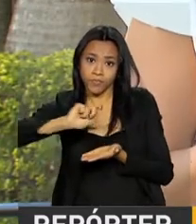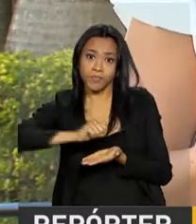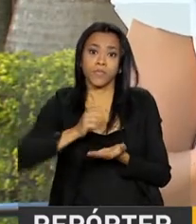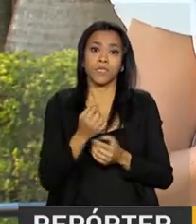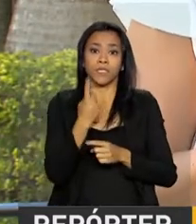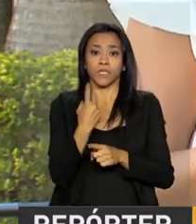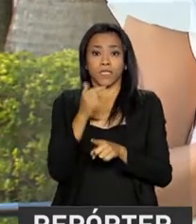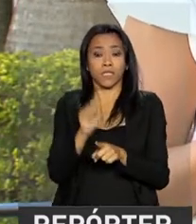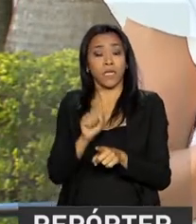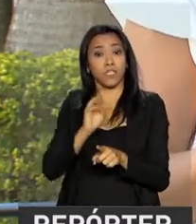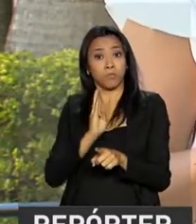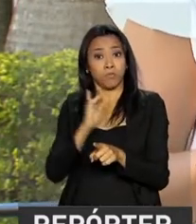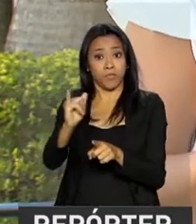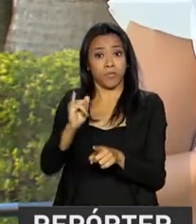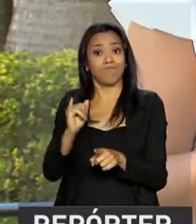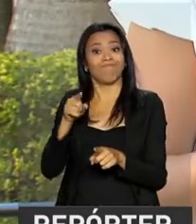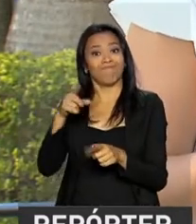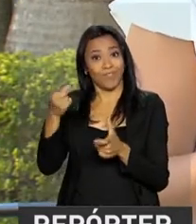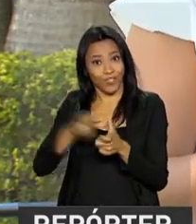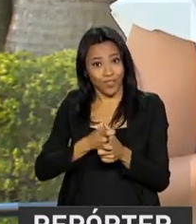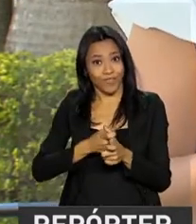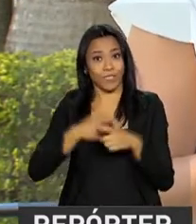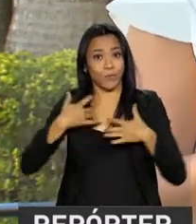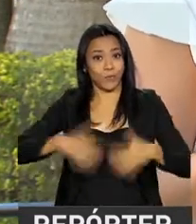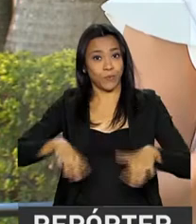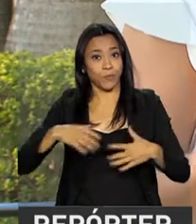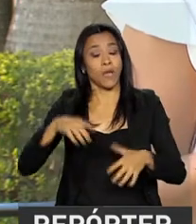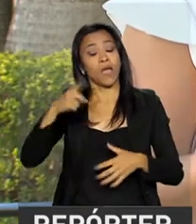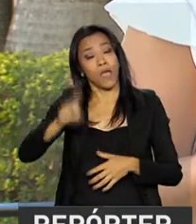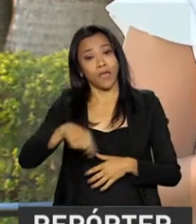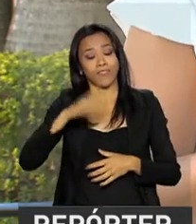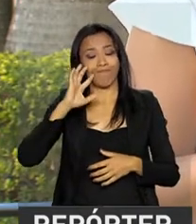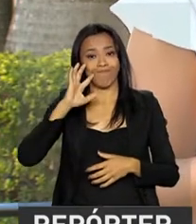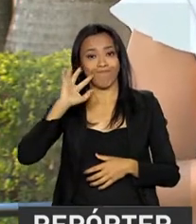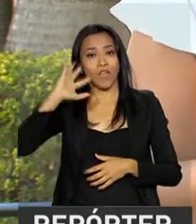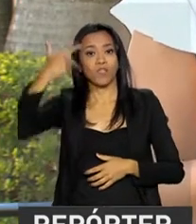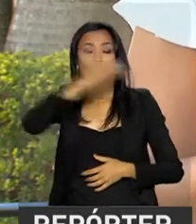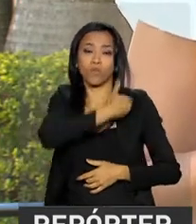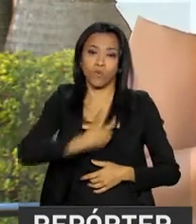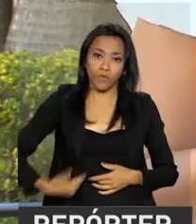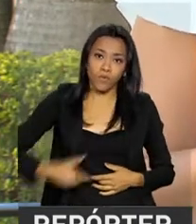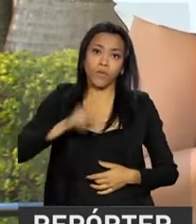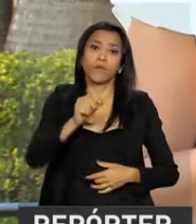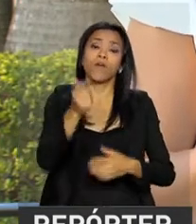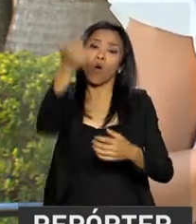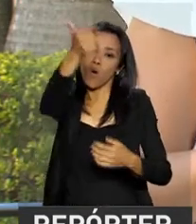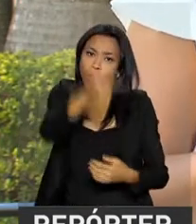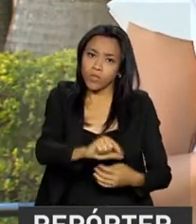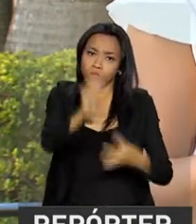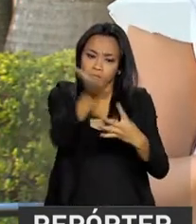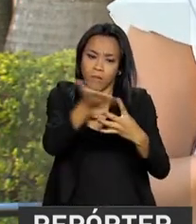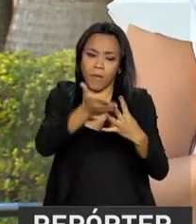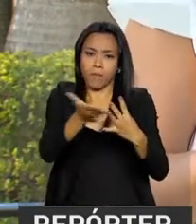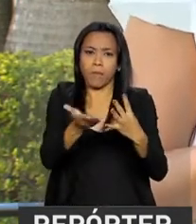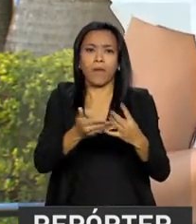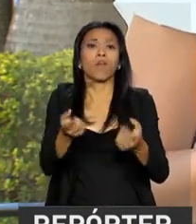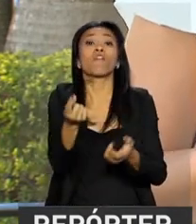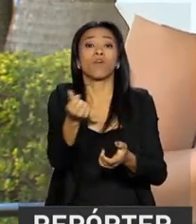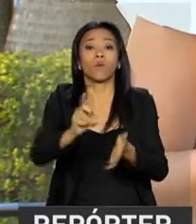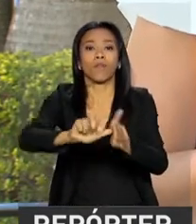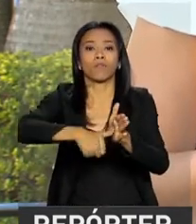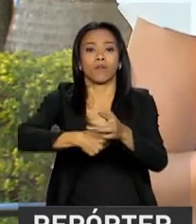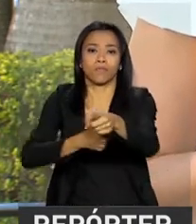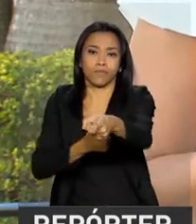reais em dívidas esse é o cenário que fez com que o governo autorizasse o refinanciamento desses valores em atraso a